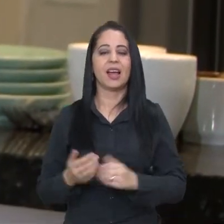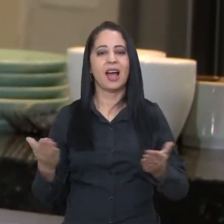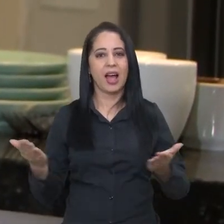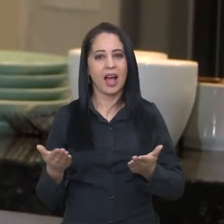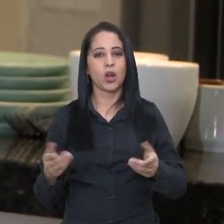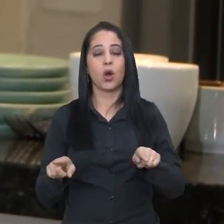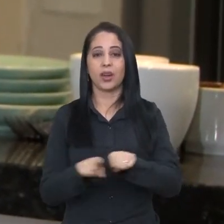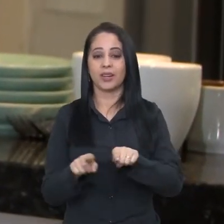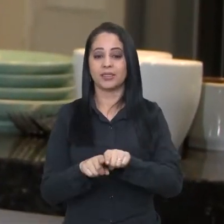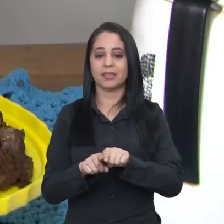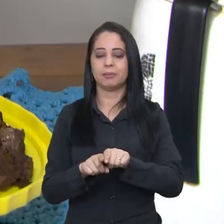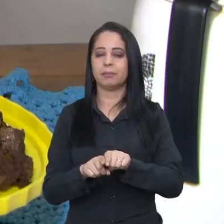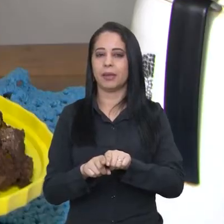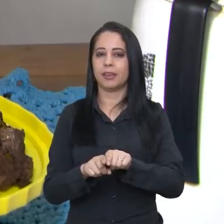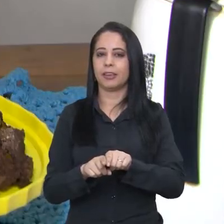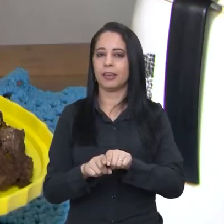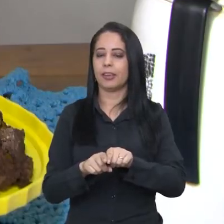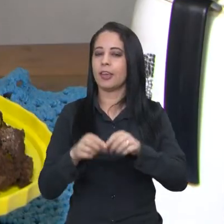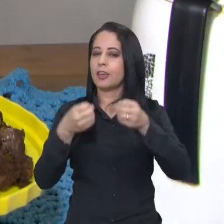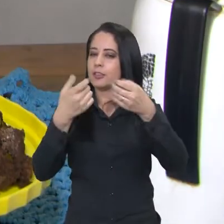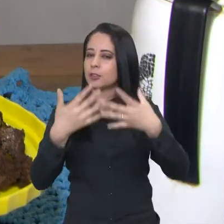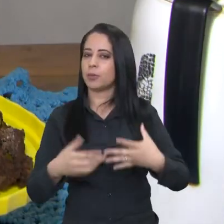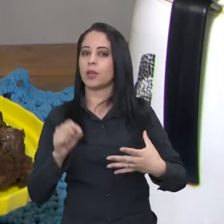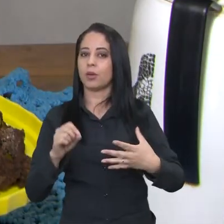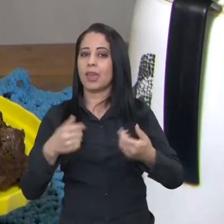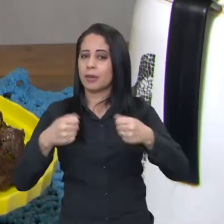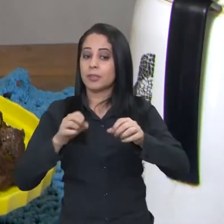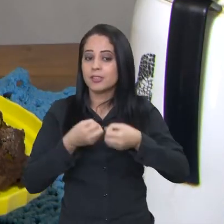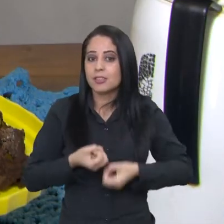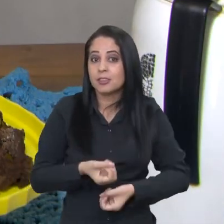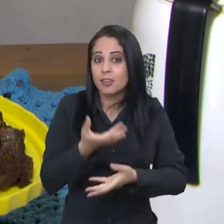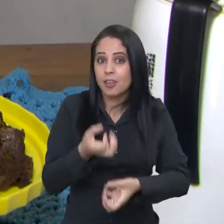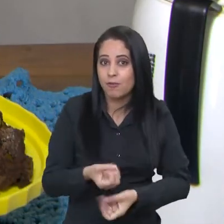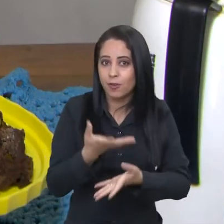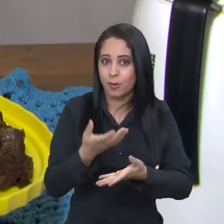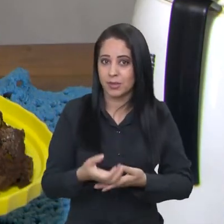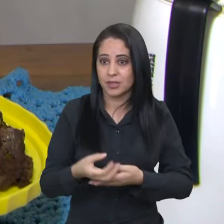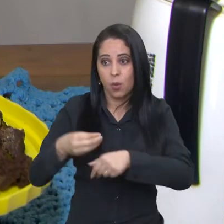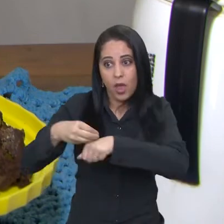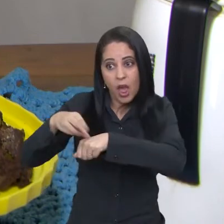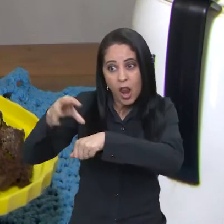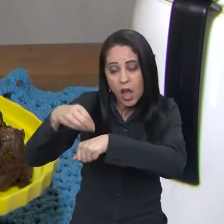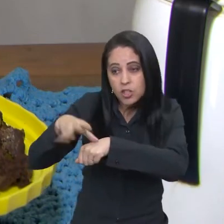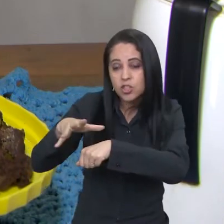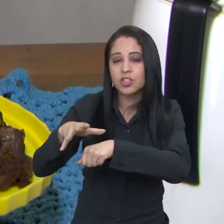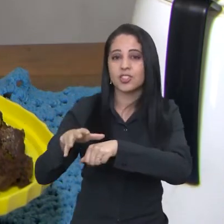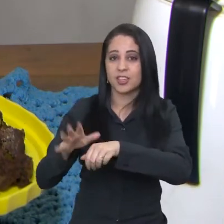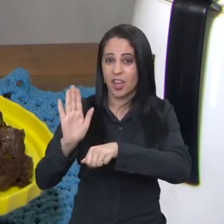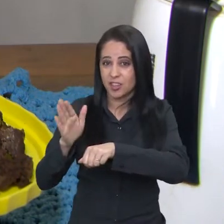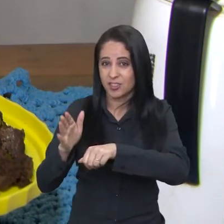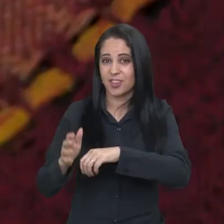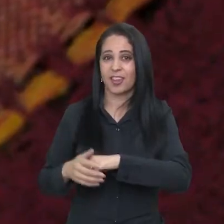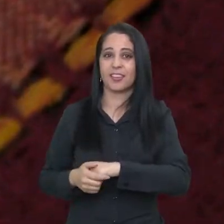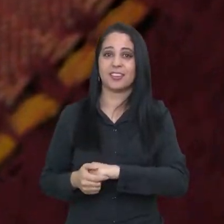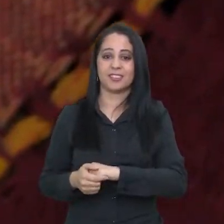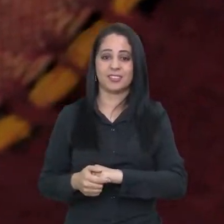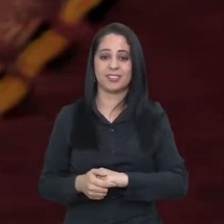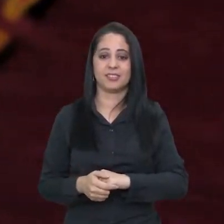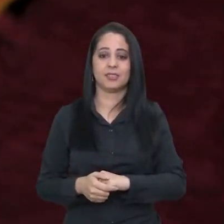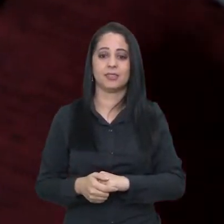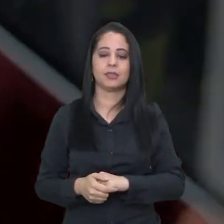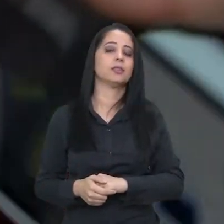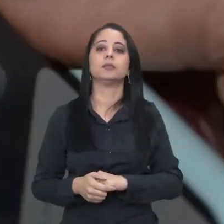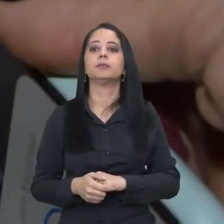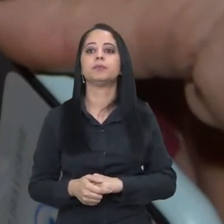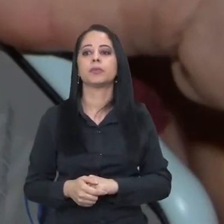no início da reportagem, também aposta na informação e deixa um recado para as mães que, assim como ela,